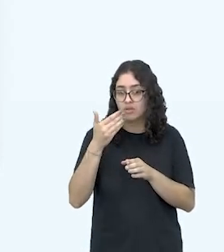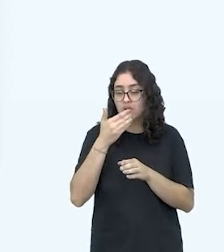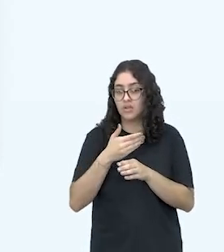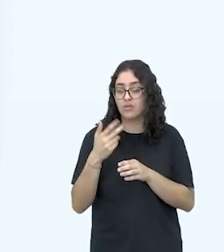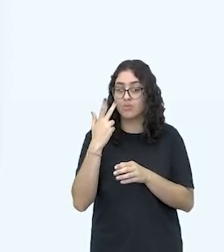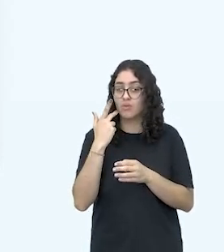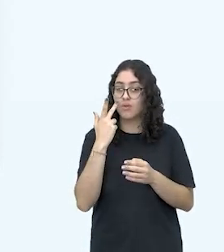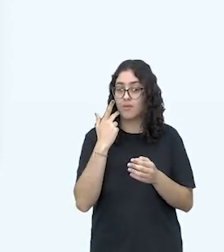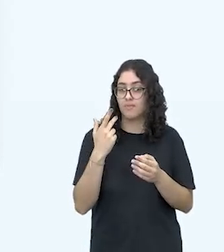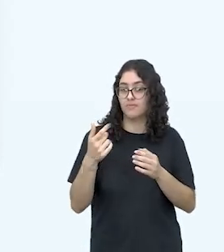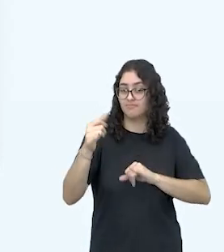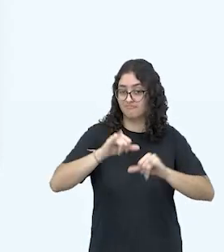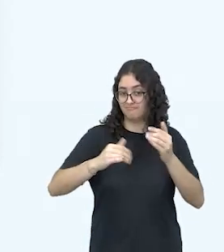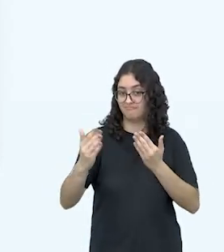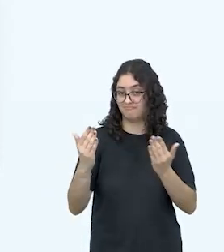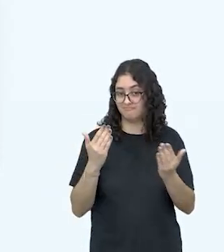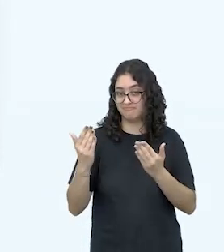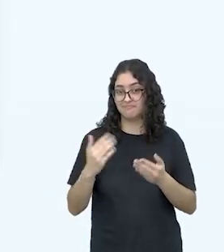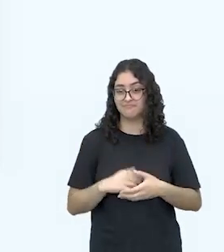uma cana convencional.